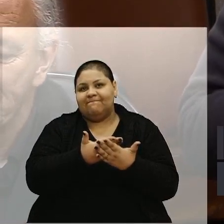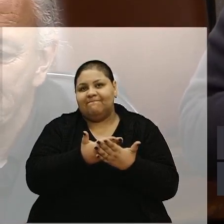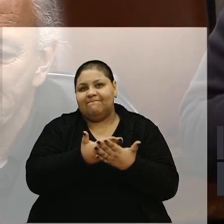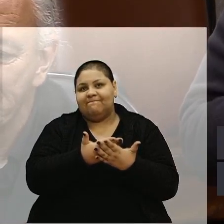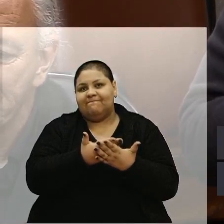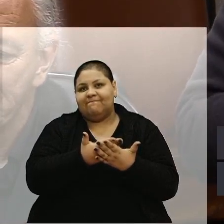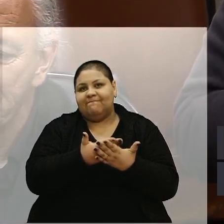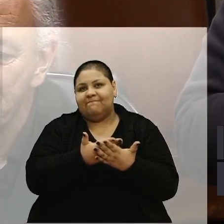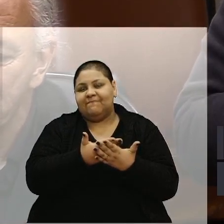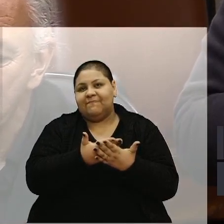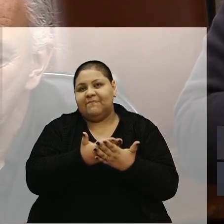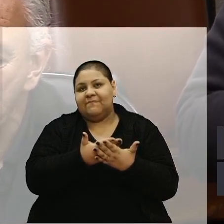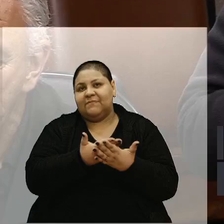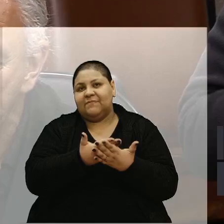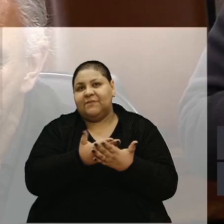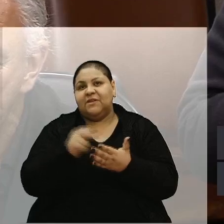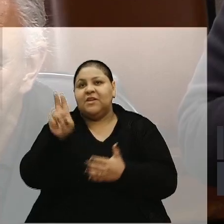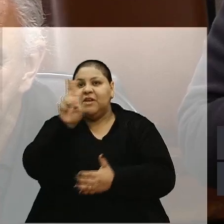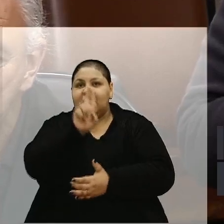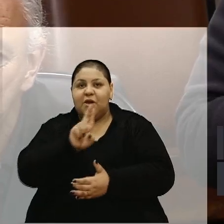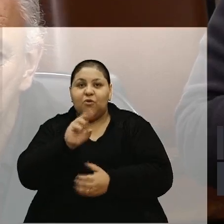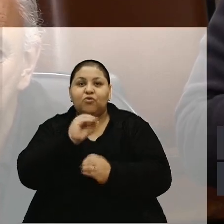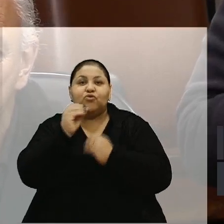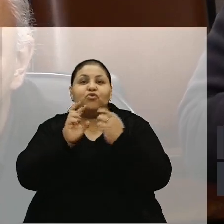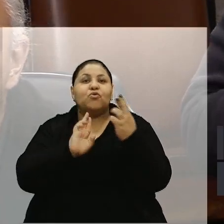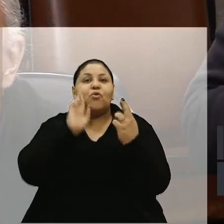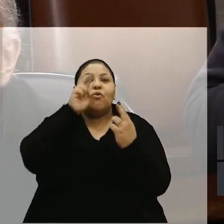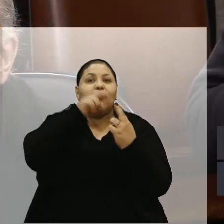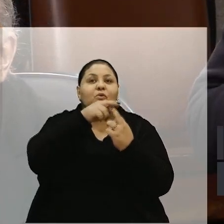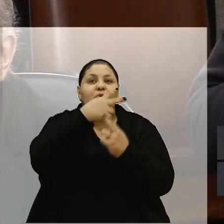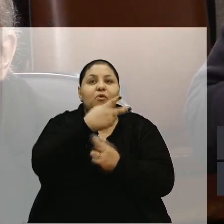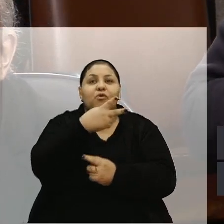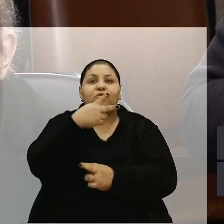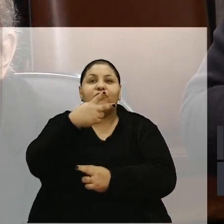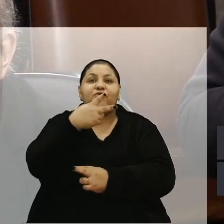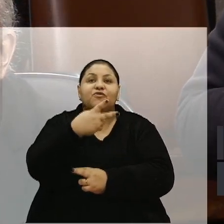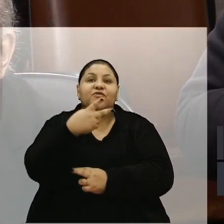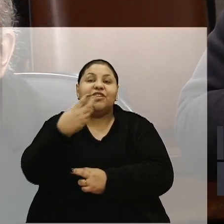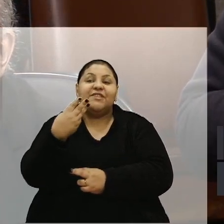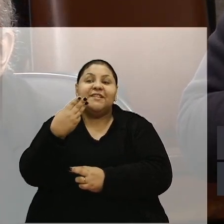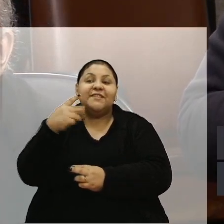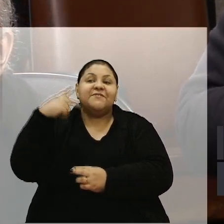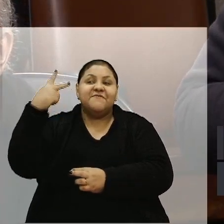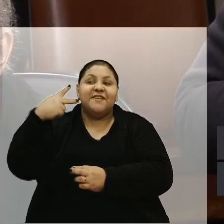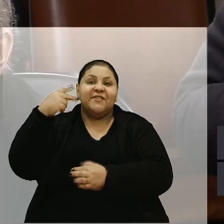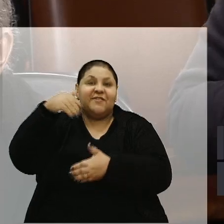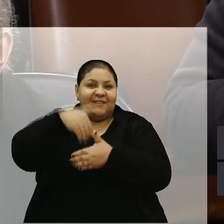Não é, presidente. Eu uso a senhora como referência para os 20 e poucos vereadores aqui.